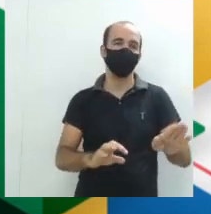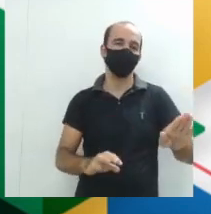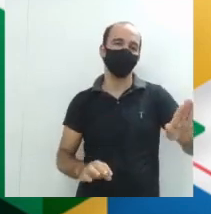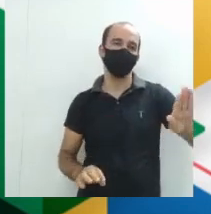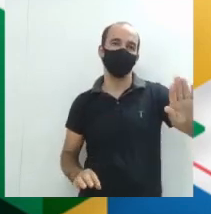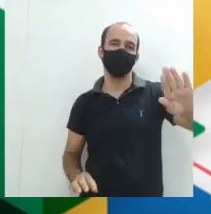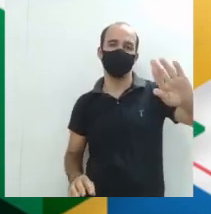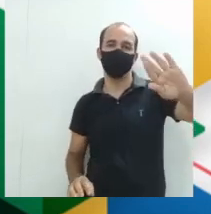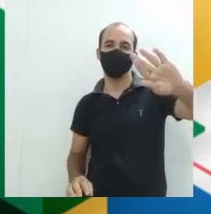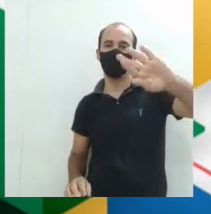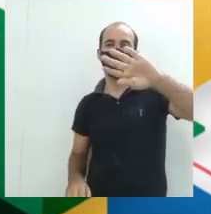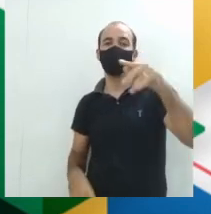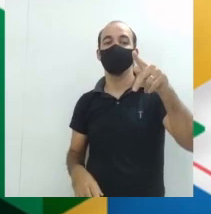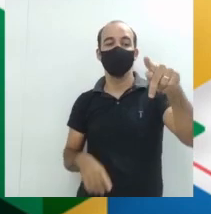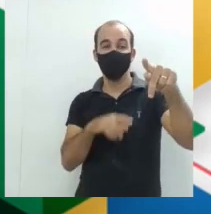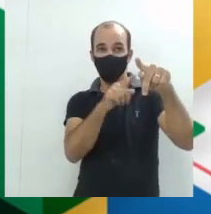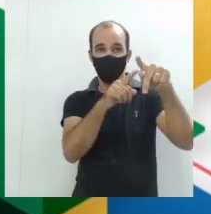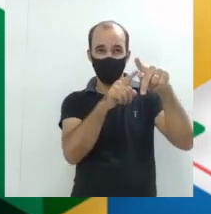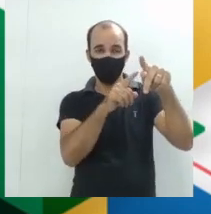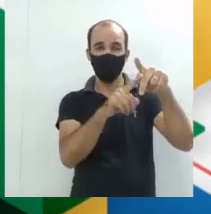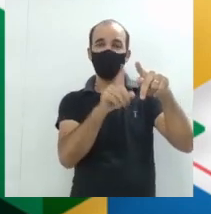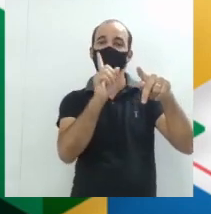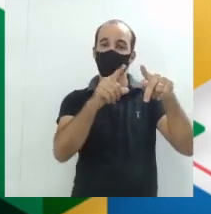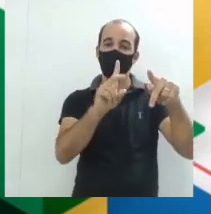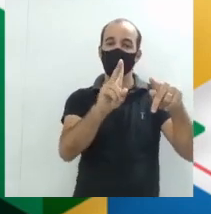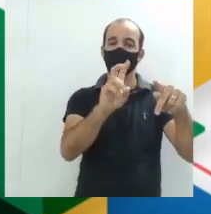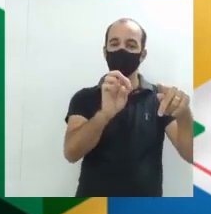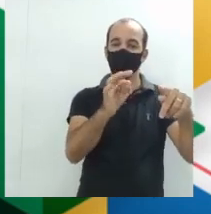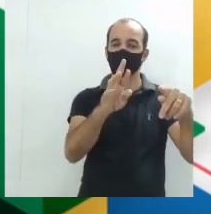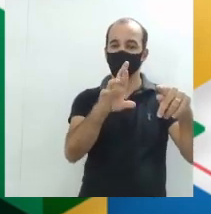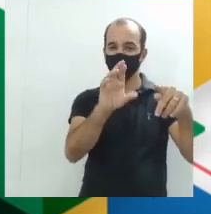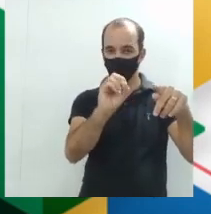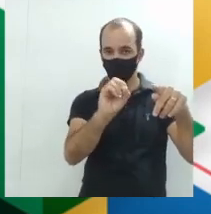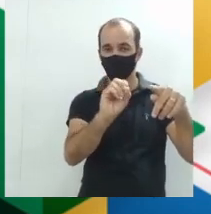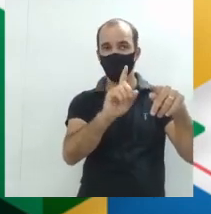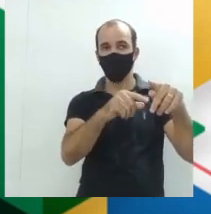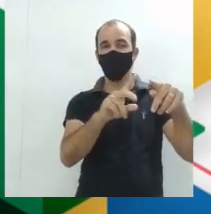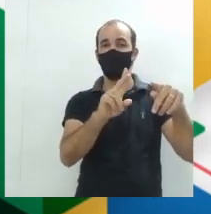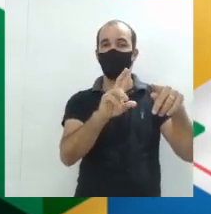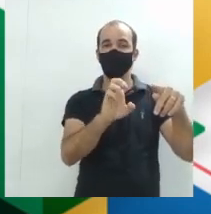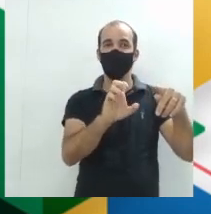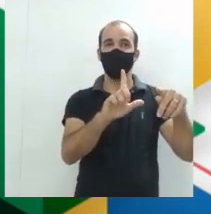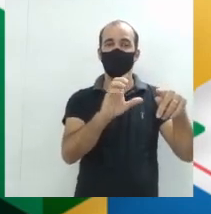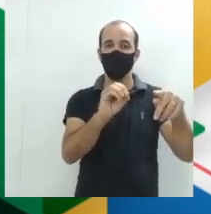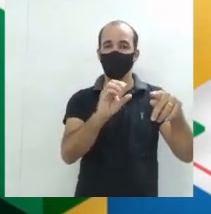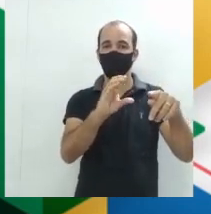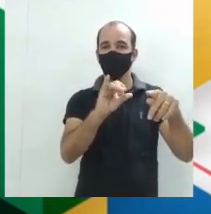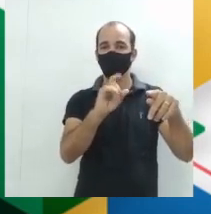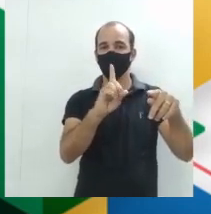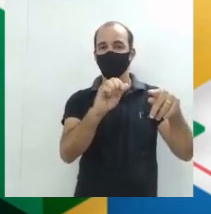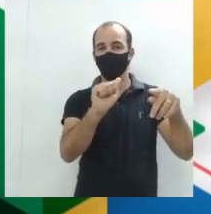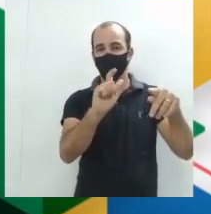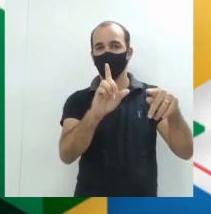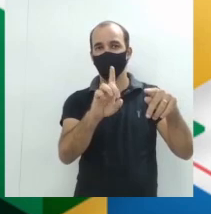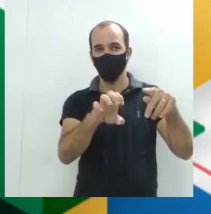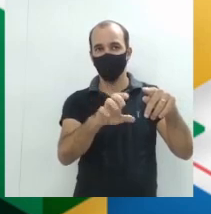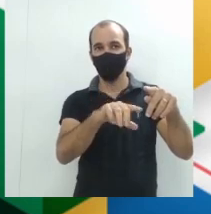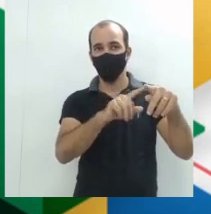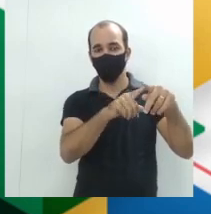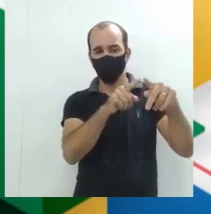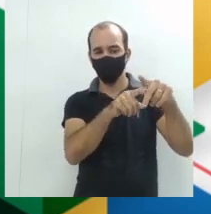velocidade tangente. Um instante para o pensamento. Nesse ponto P,